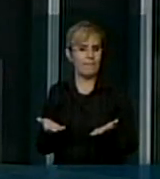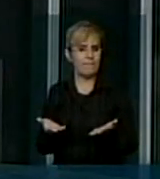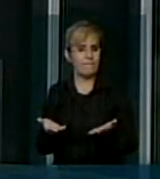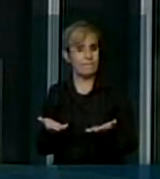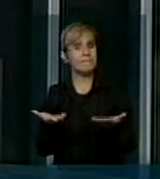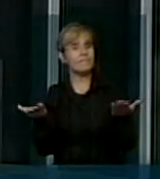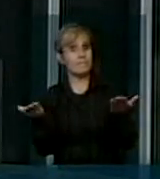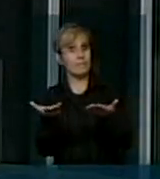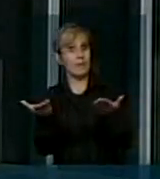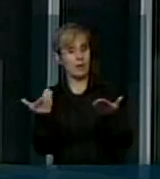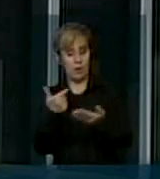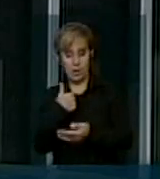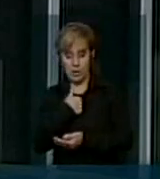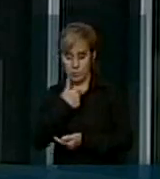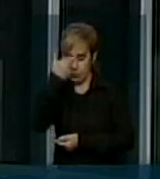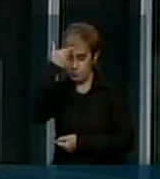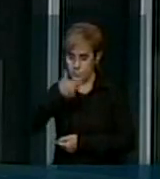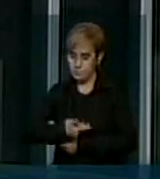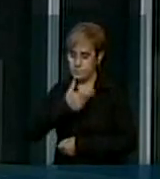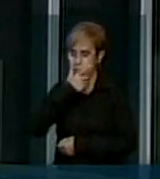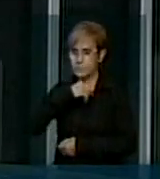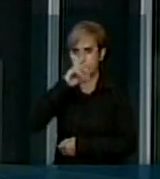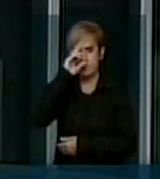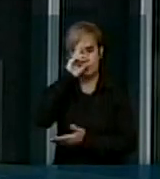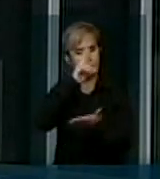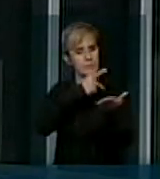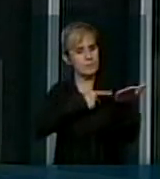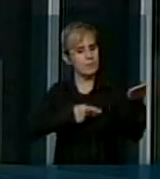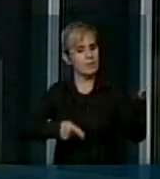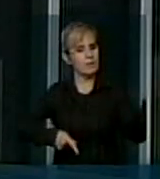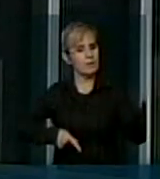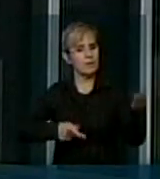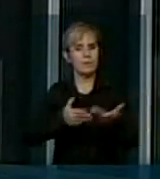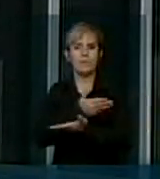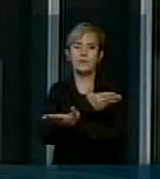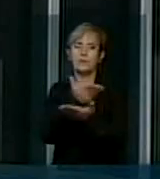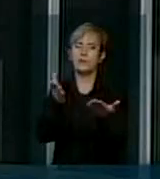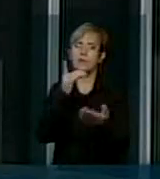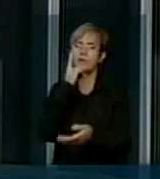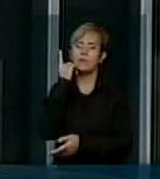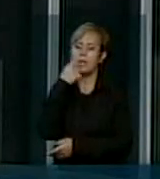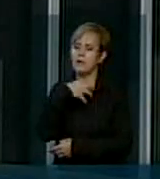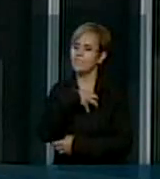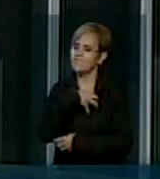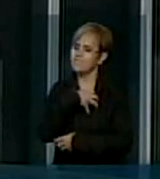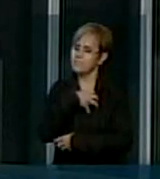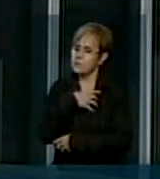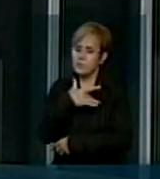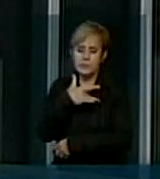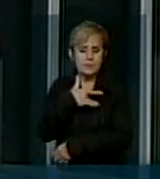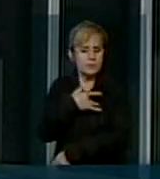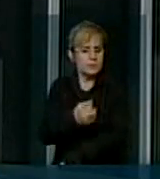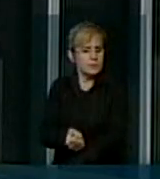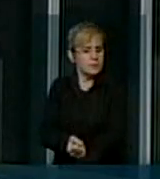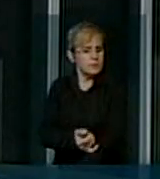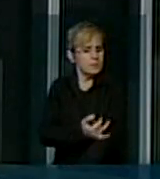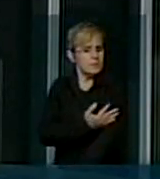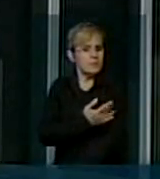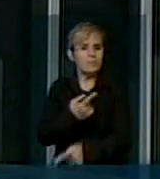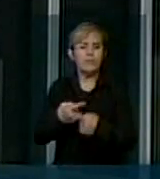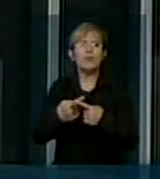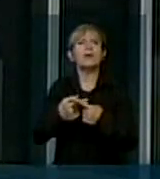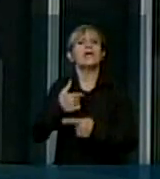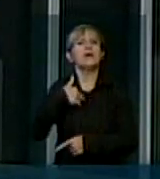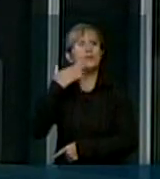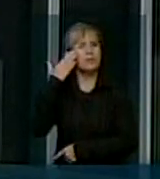Eu, senhor presidente, senhoras e senhores parlamentares, eu me comovi porque eu sei exatamente o